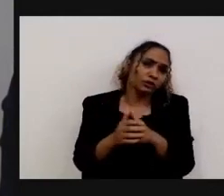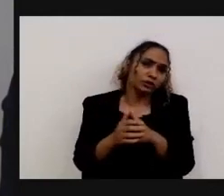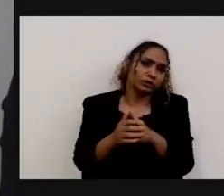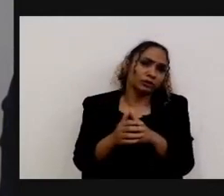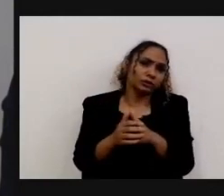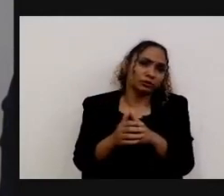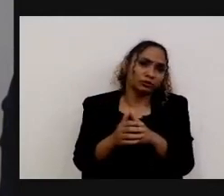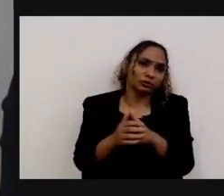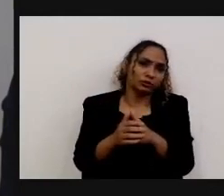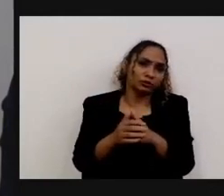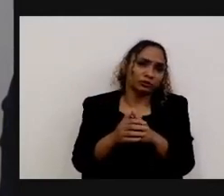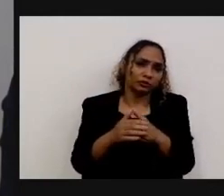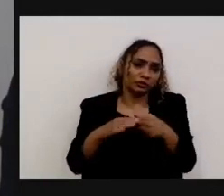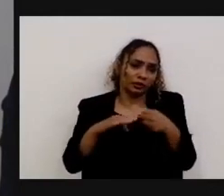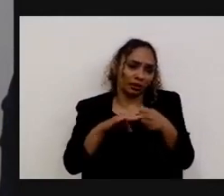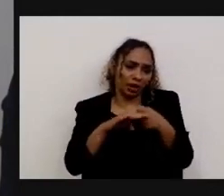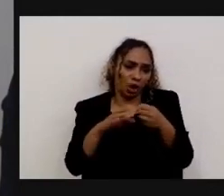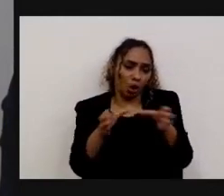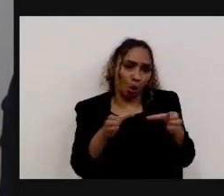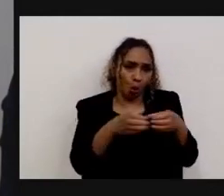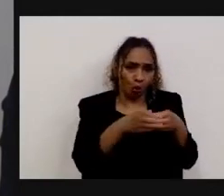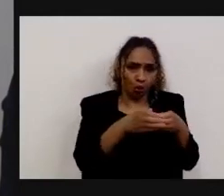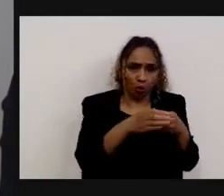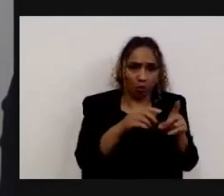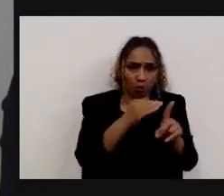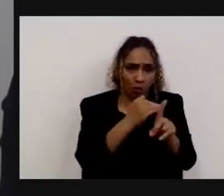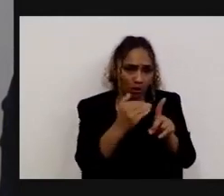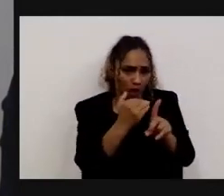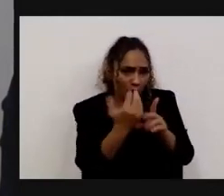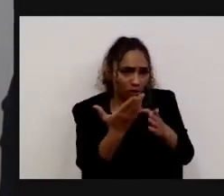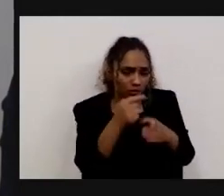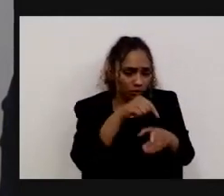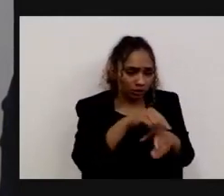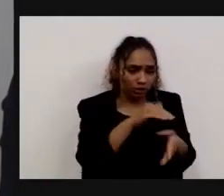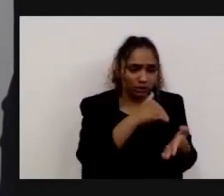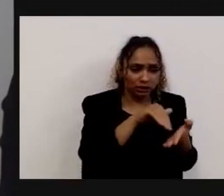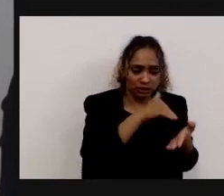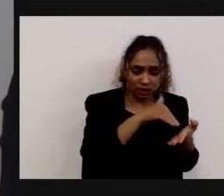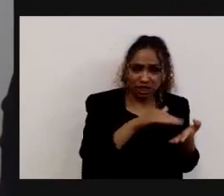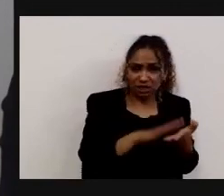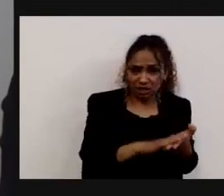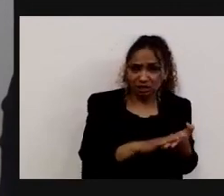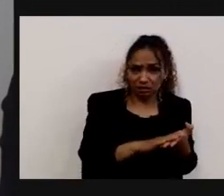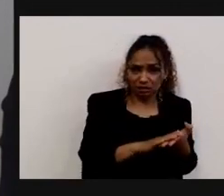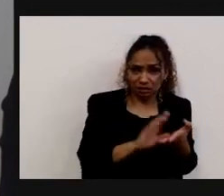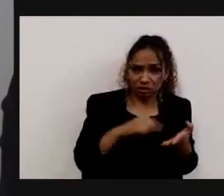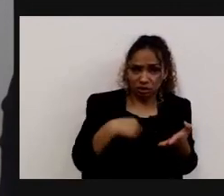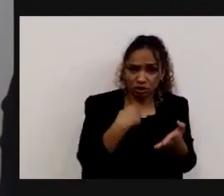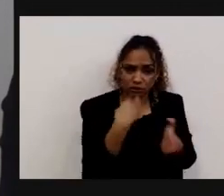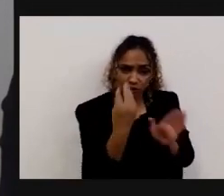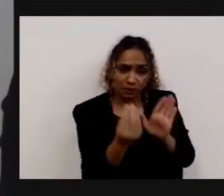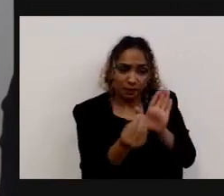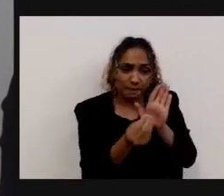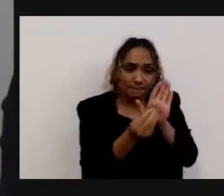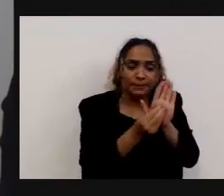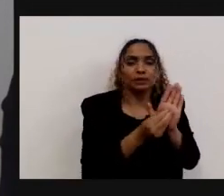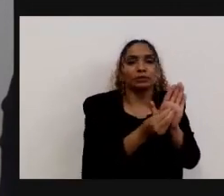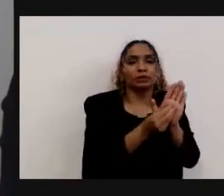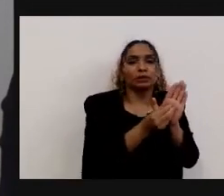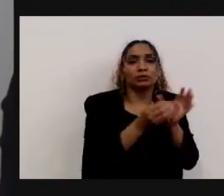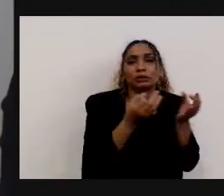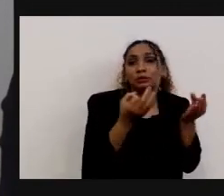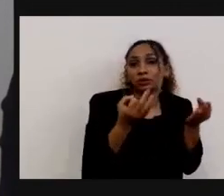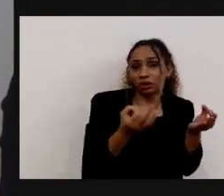organização era uma Secretaria Estadual aqui da secretaria a gente implementou a prática de